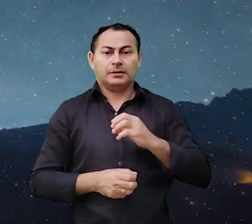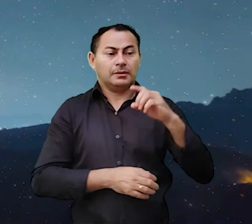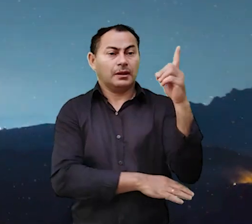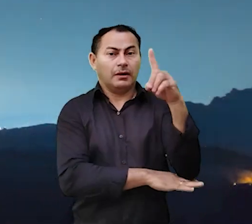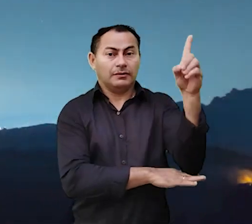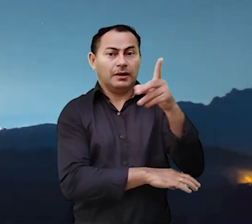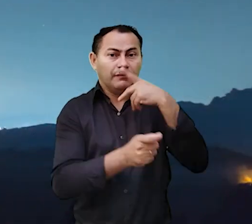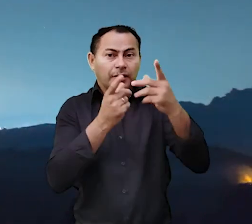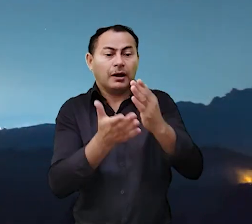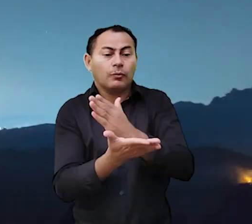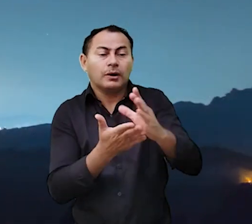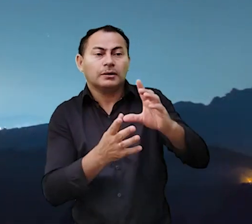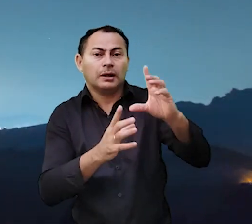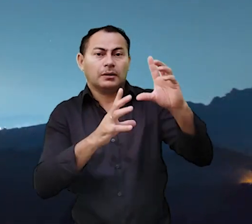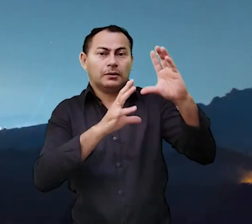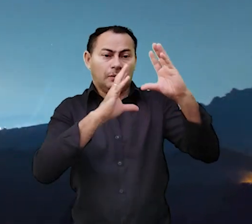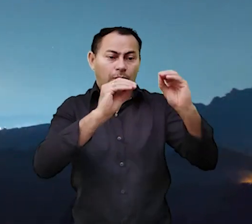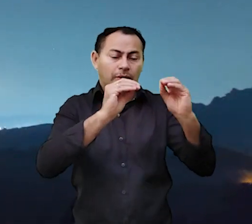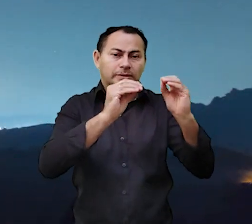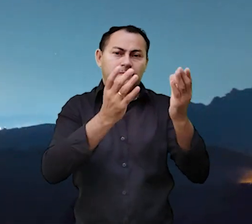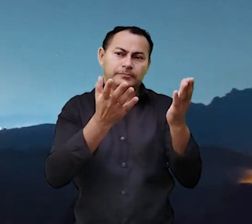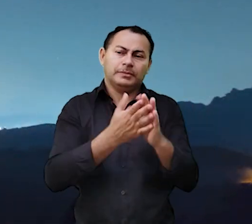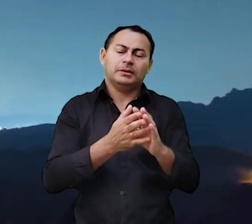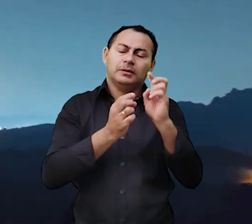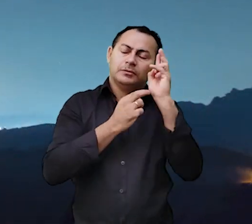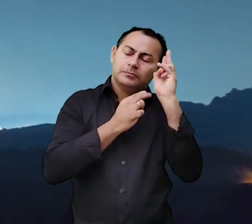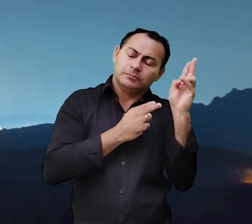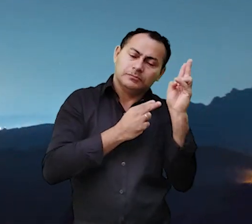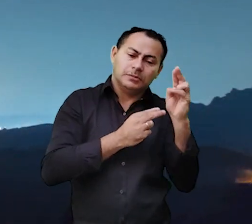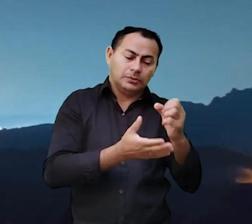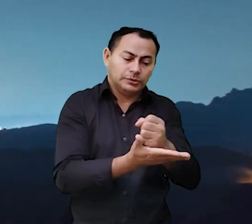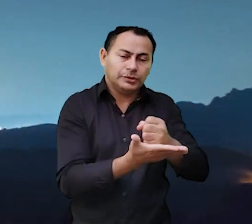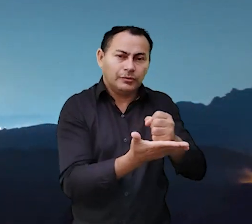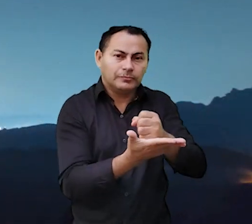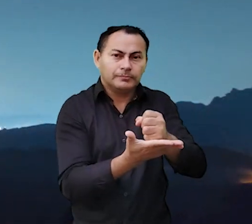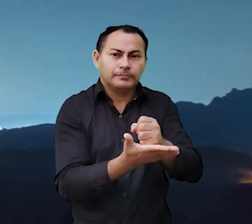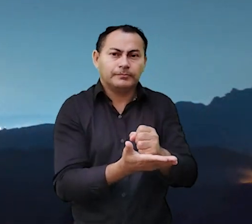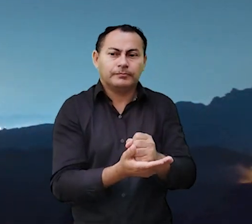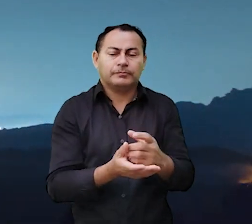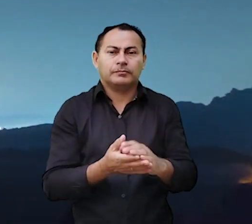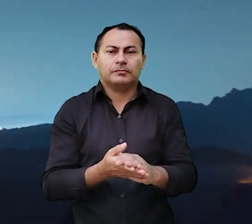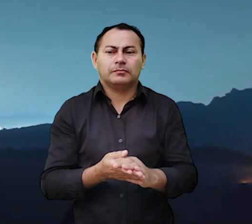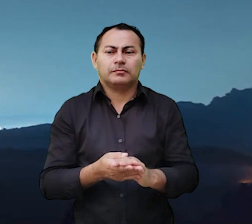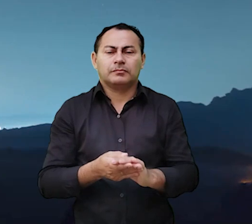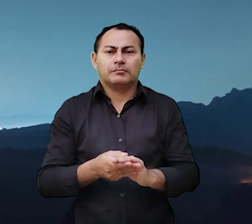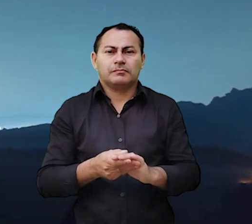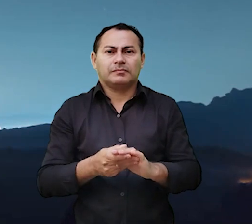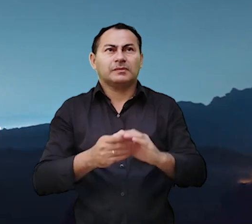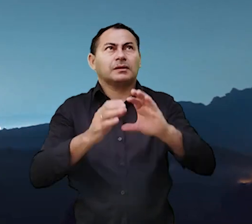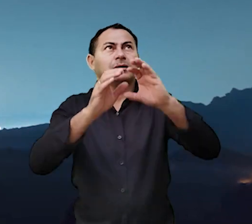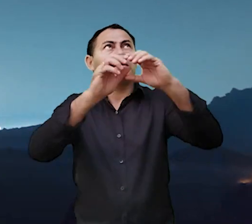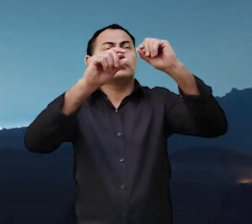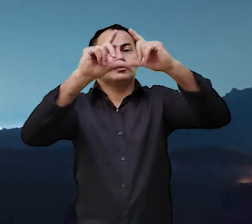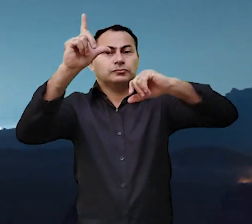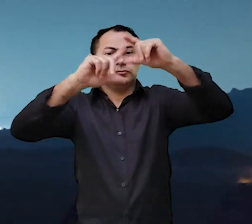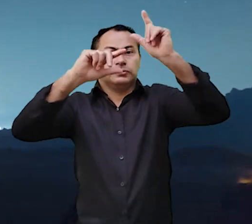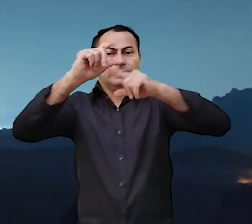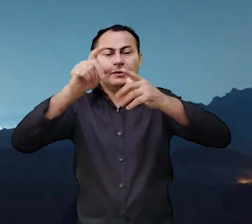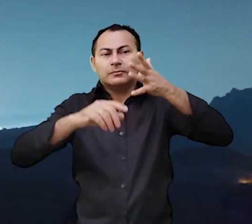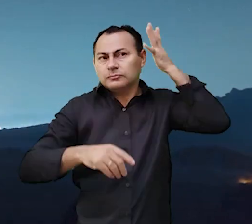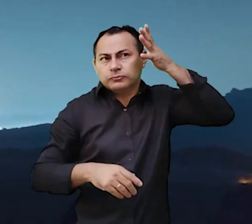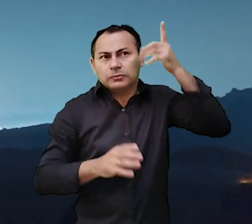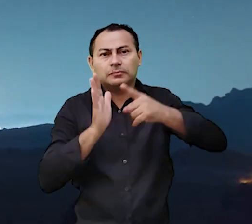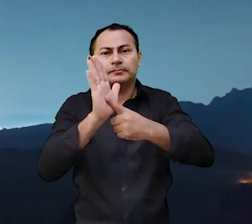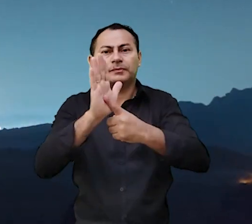dizendo que em uma das noites em que ele estava dormindo no chão, esses corpos celestiais fizeram um